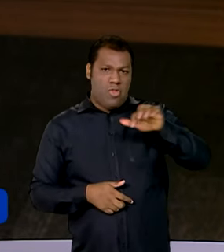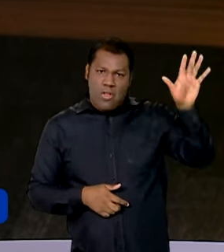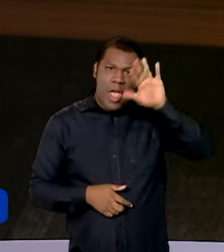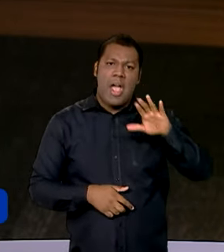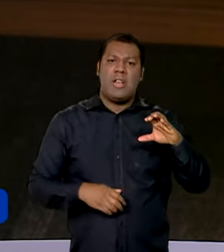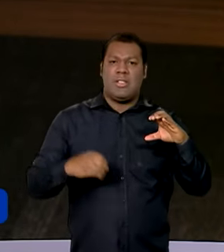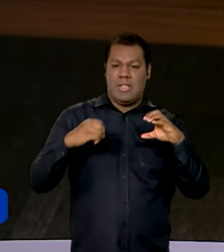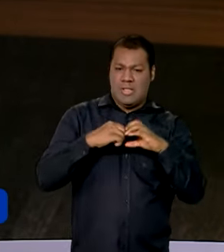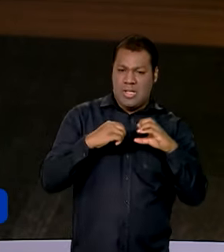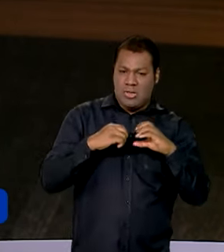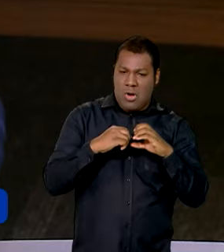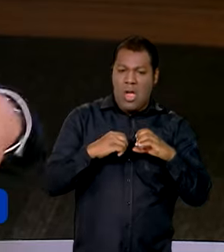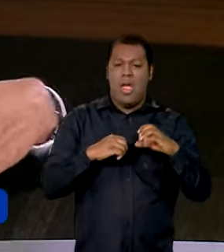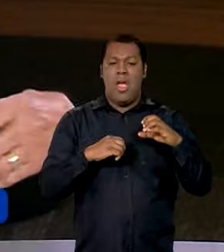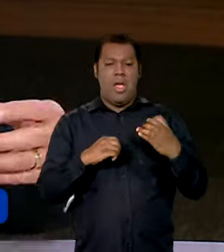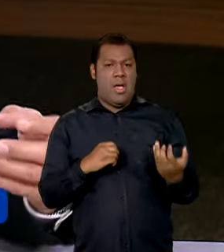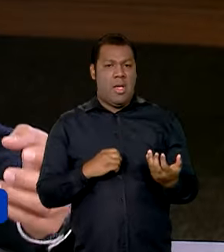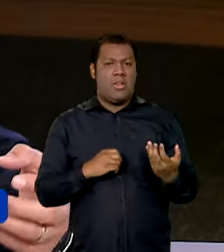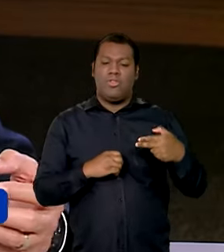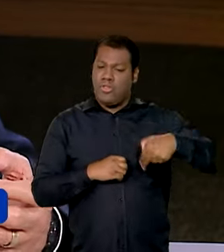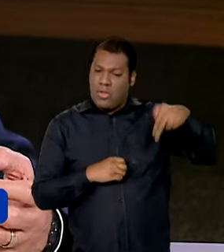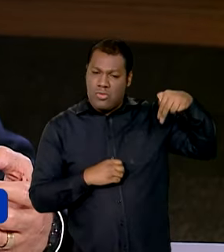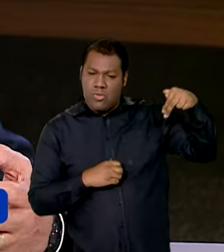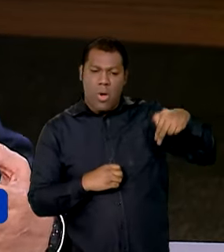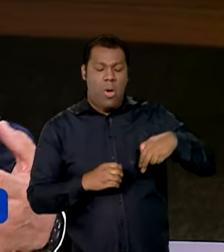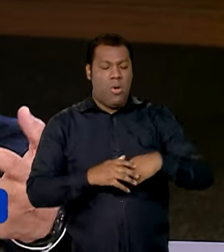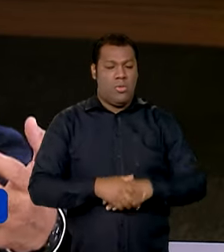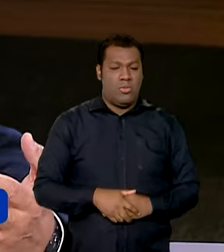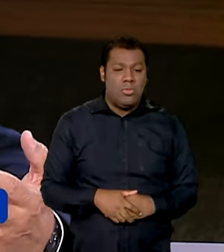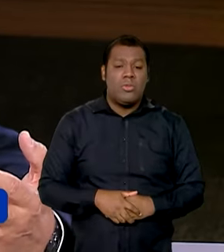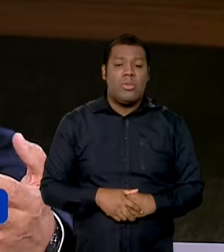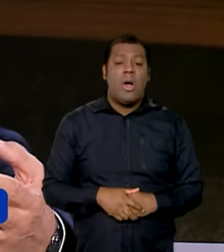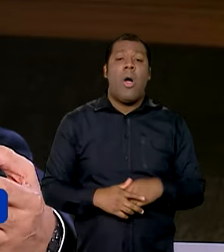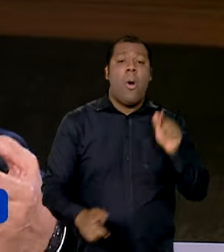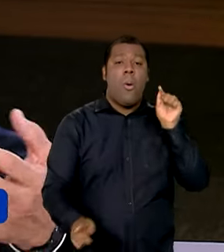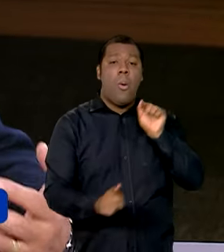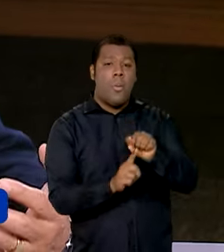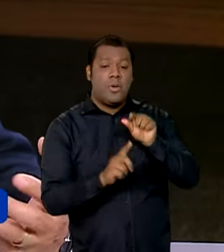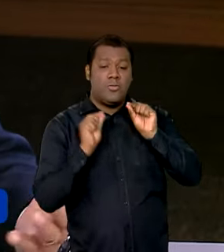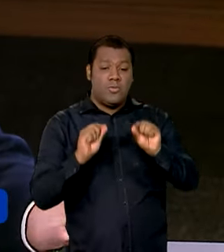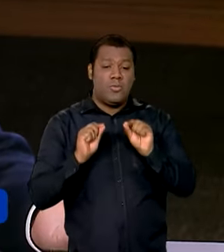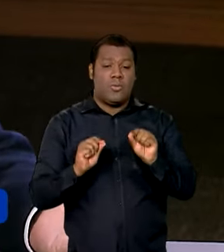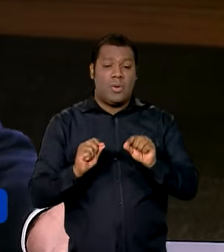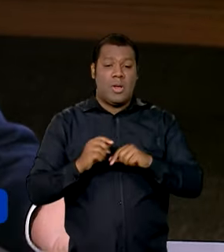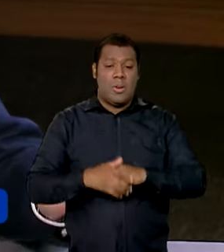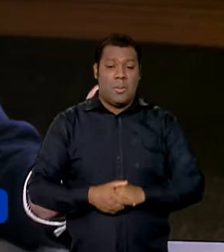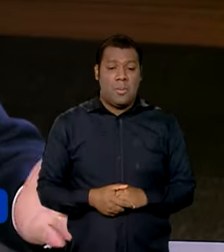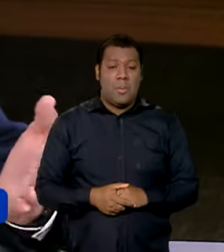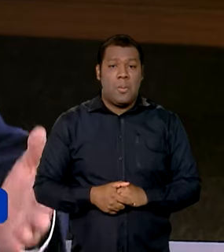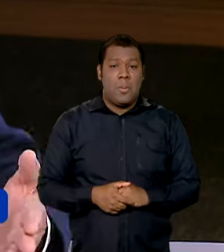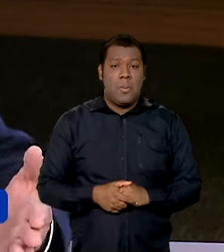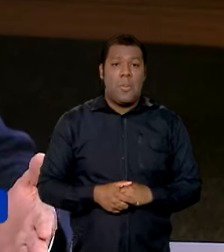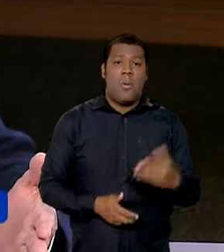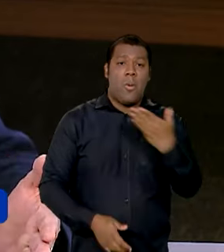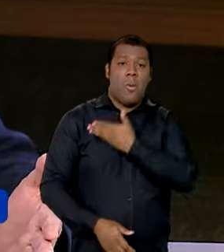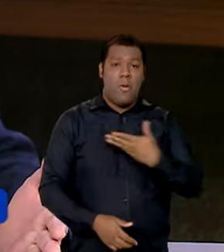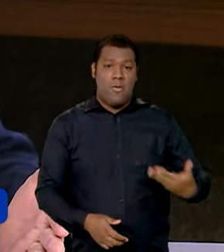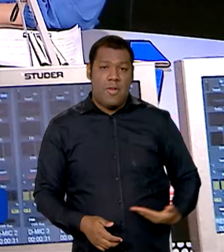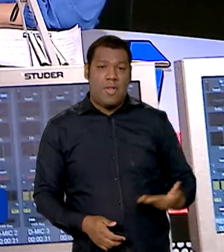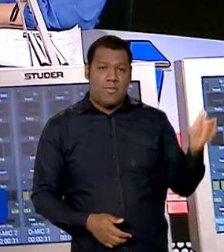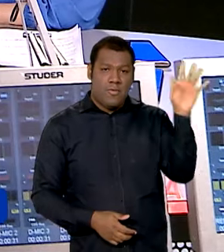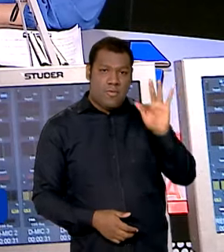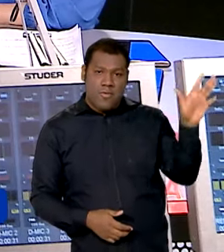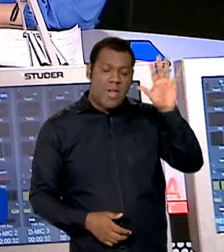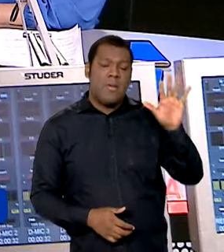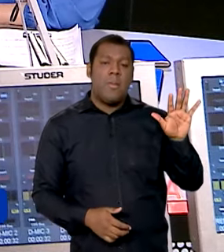demais regiões e com isso a gente consegue alcançar né a dimensão daquilo que o governo federal nas mais